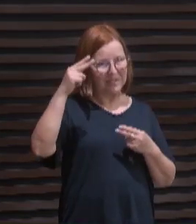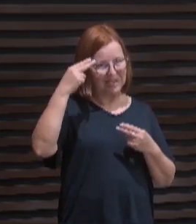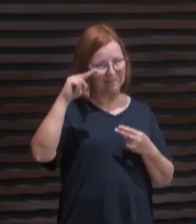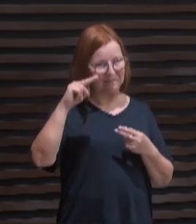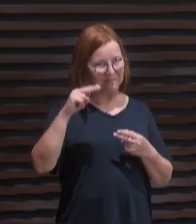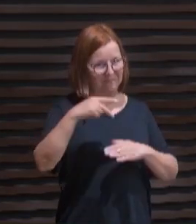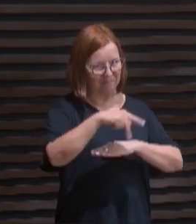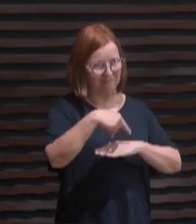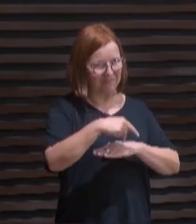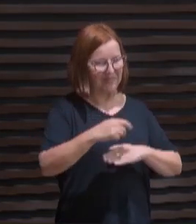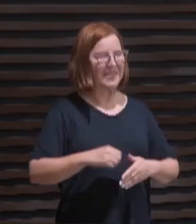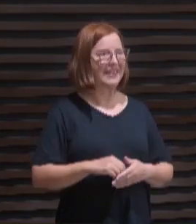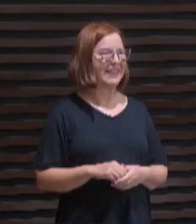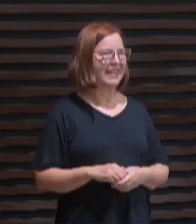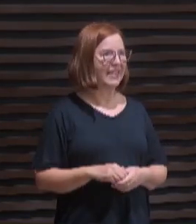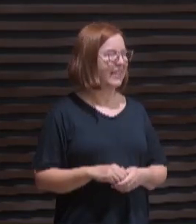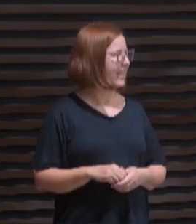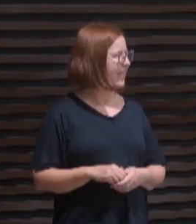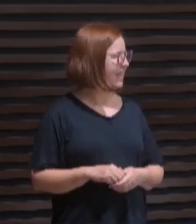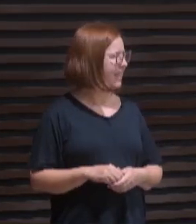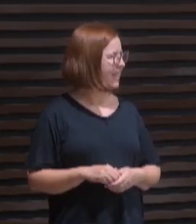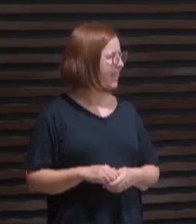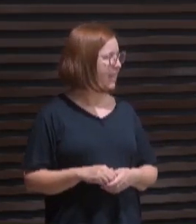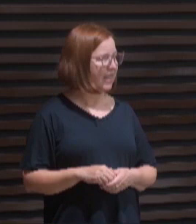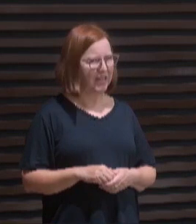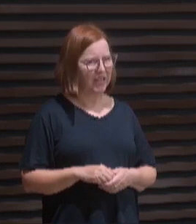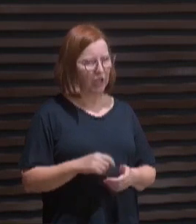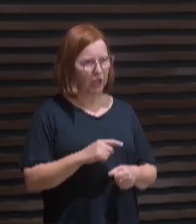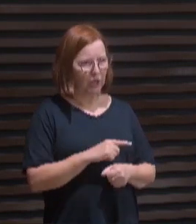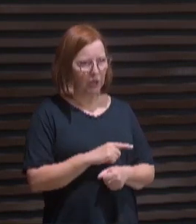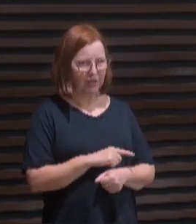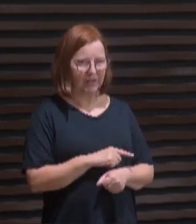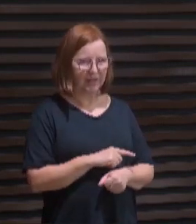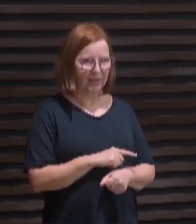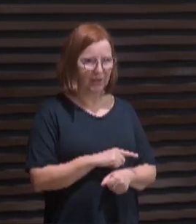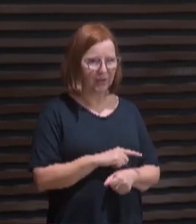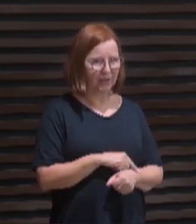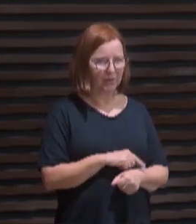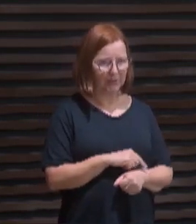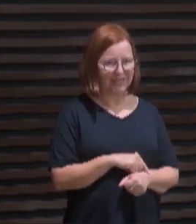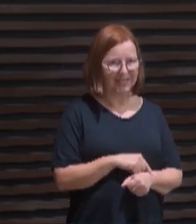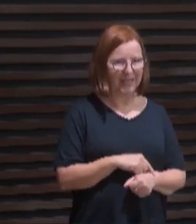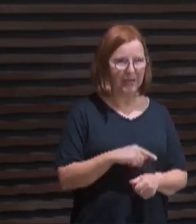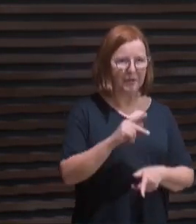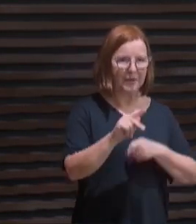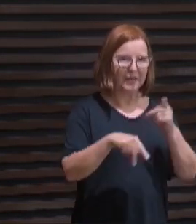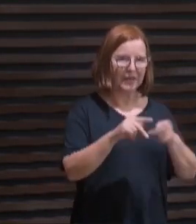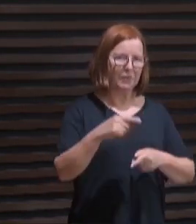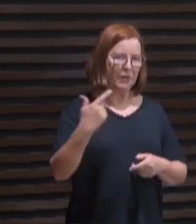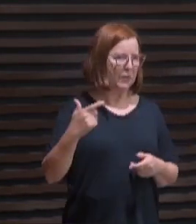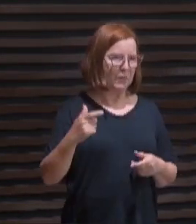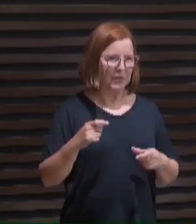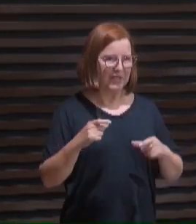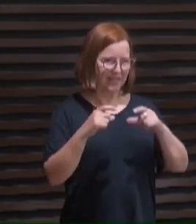Ele estava naquele tempo que o dinheiro não era por cartão, nem por... ia para o